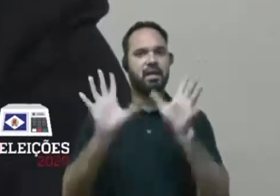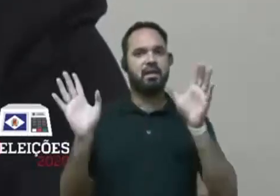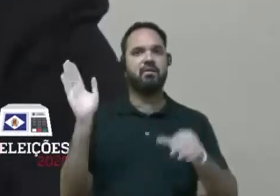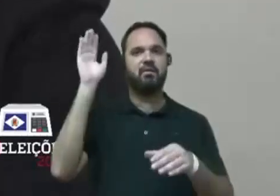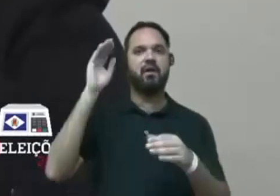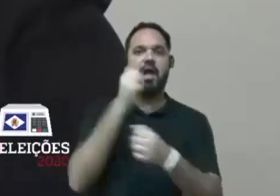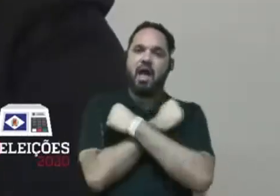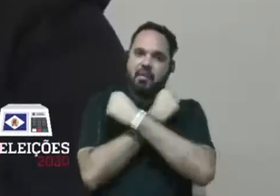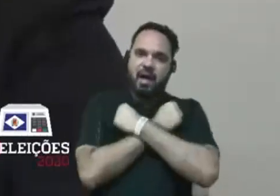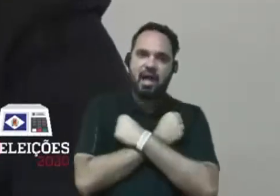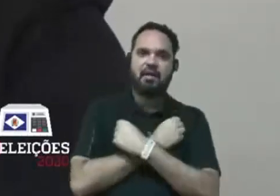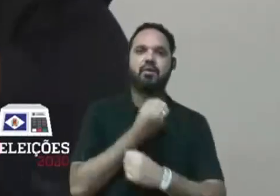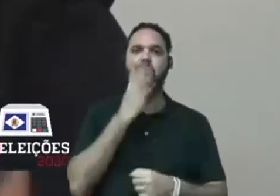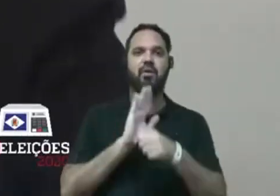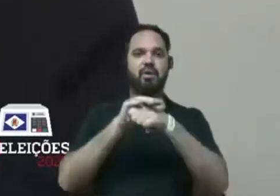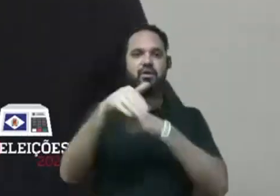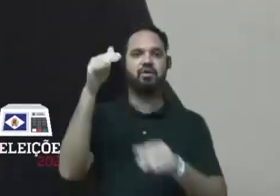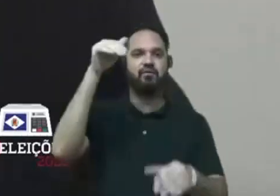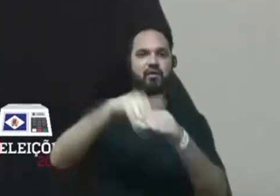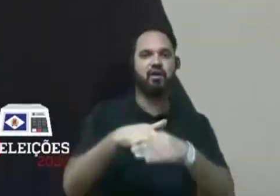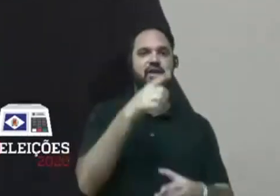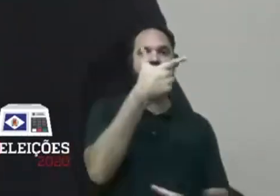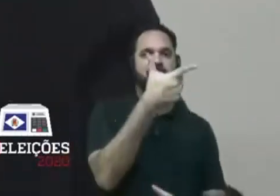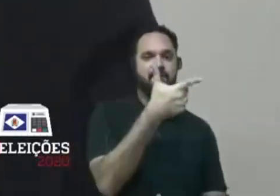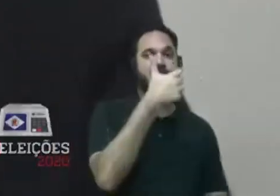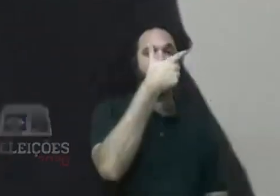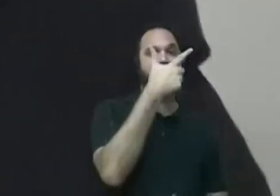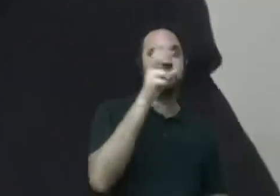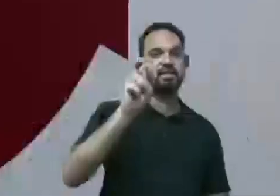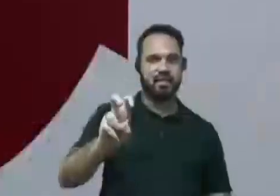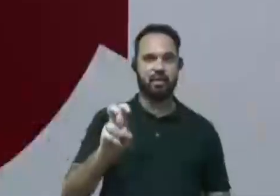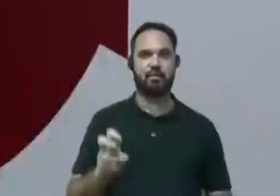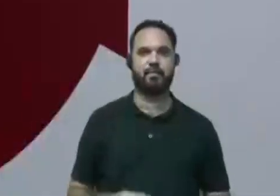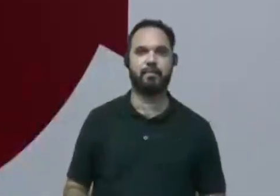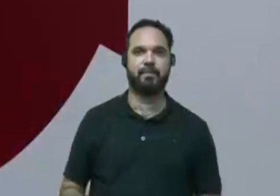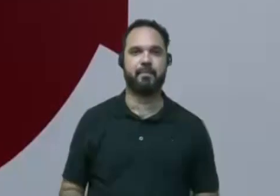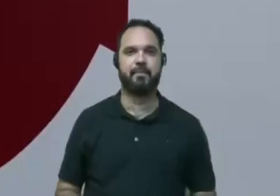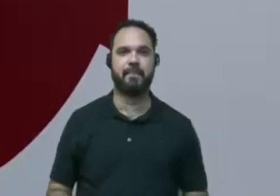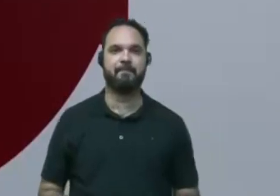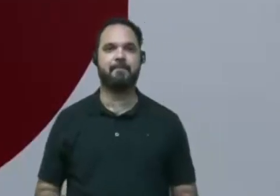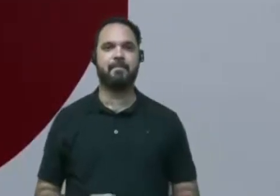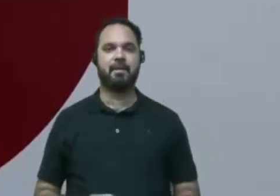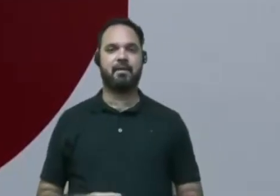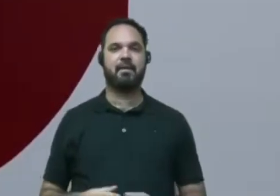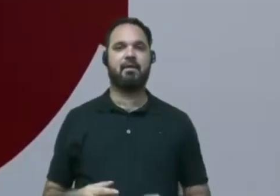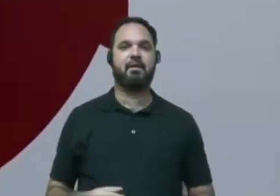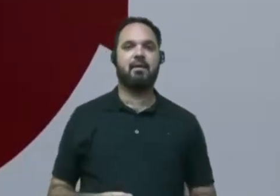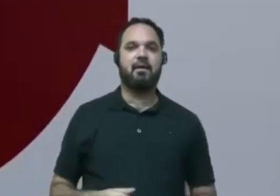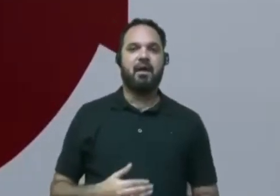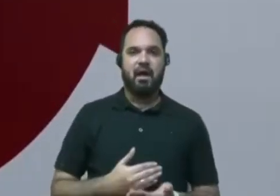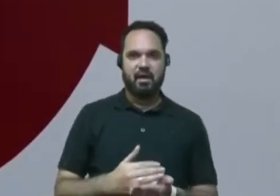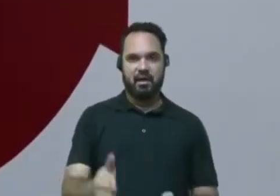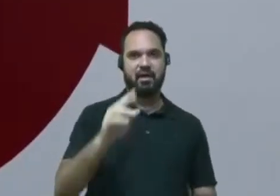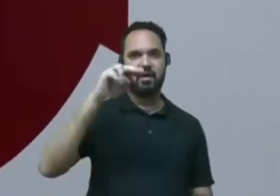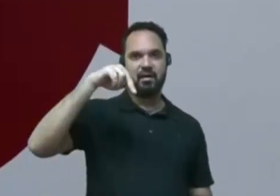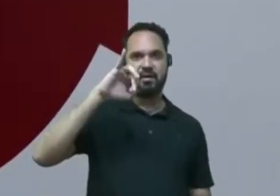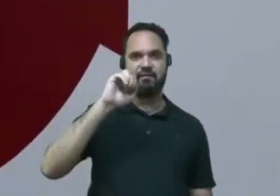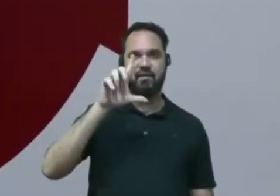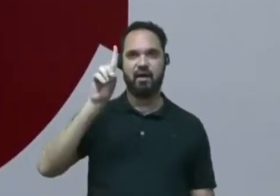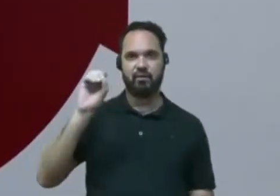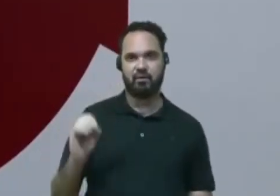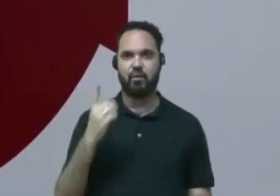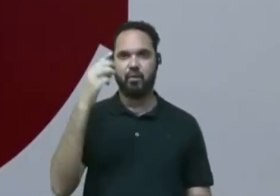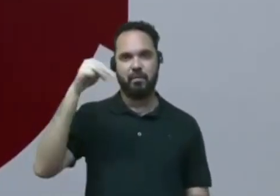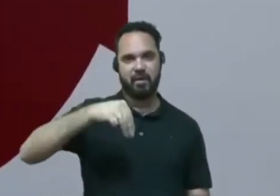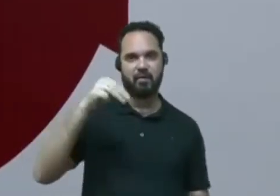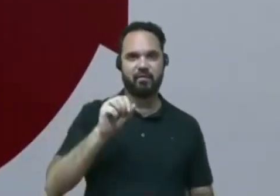forte abraço boa noite e volta em 25 pelo menos Rio Claro Obrigado o candidato agora o candidato delegado Nivaldo tem um minuto